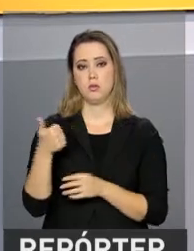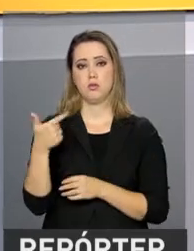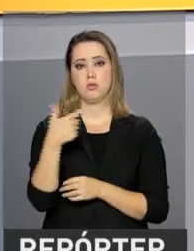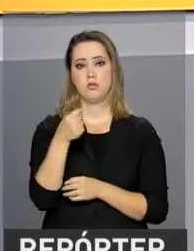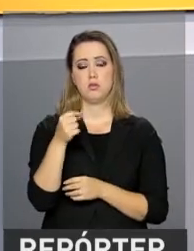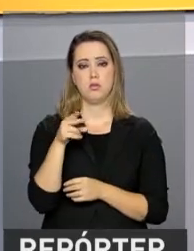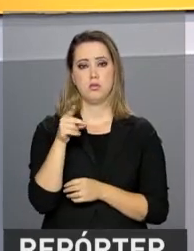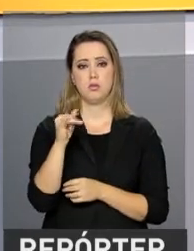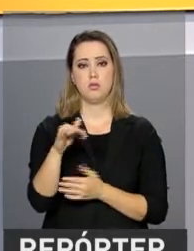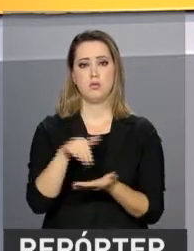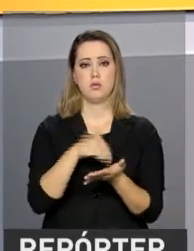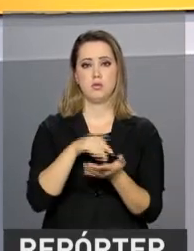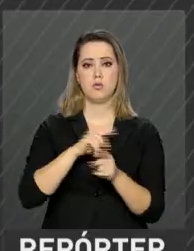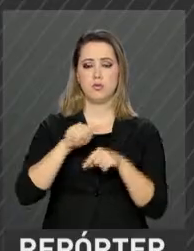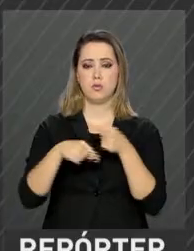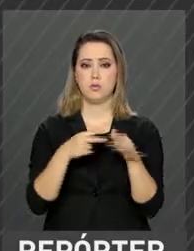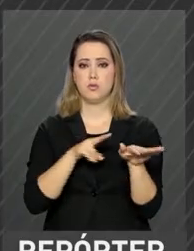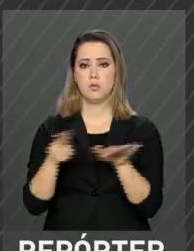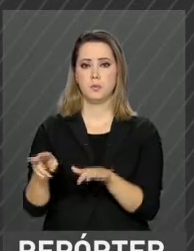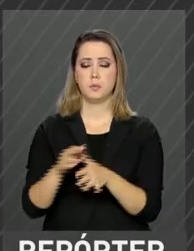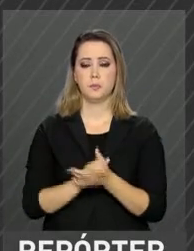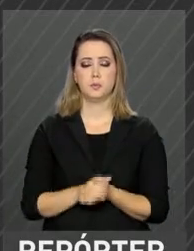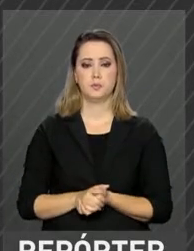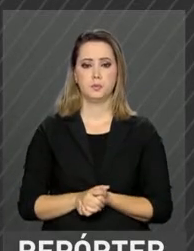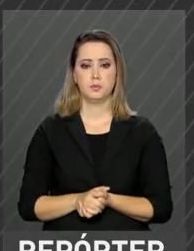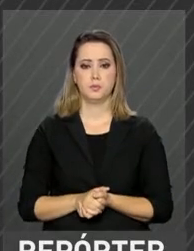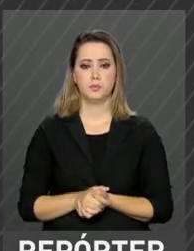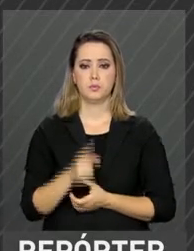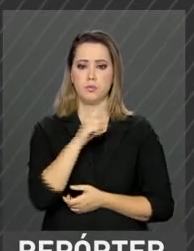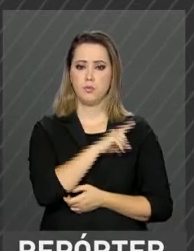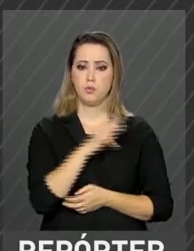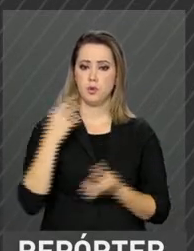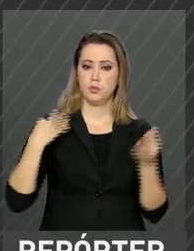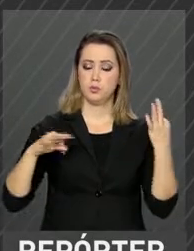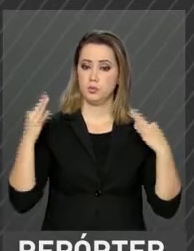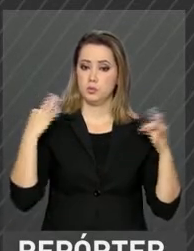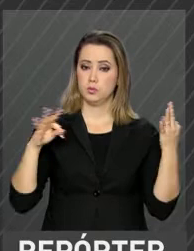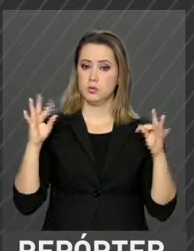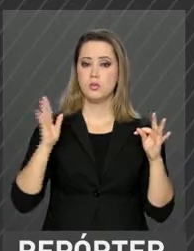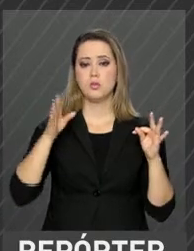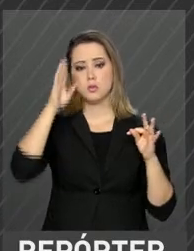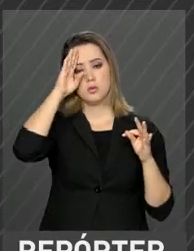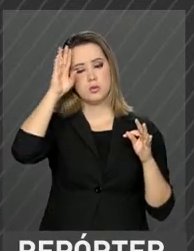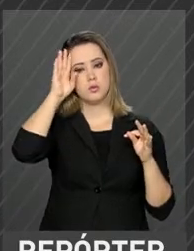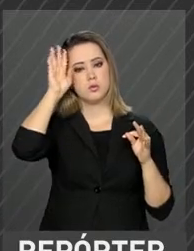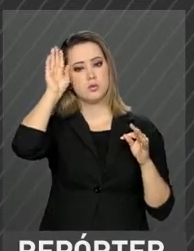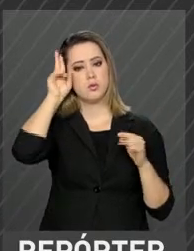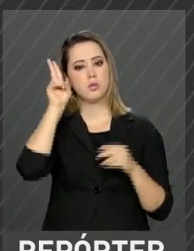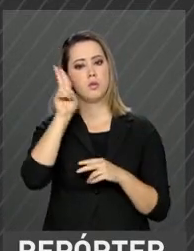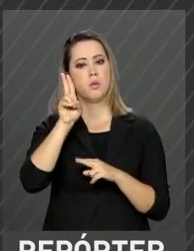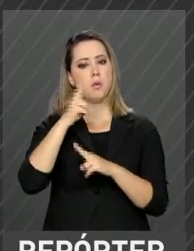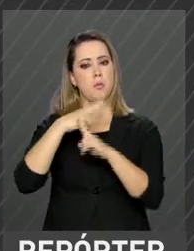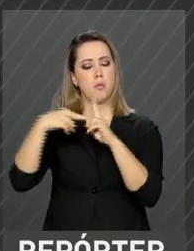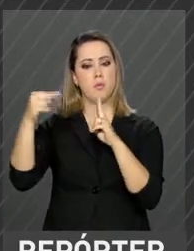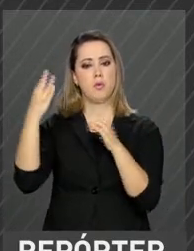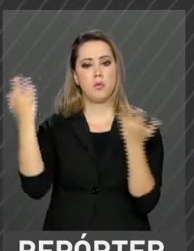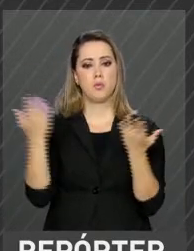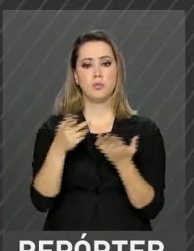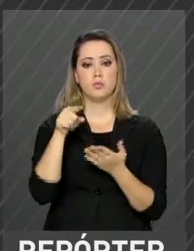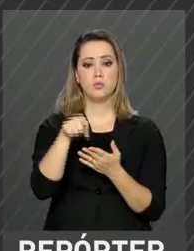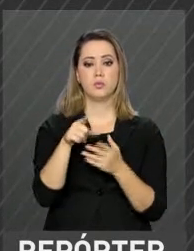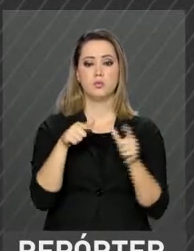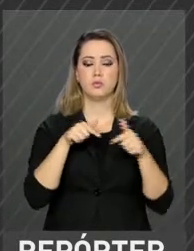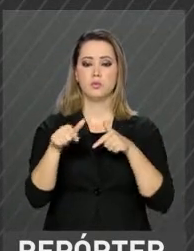na próxima uma semana formada em turismo pela universidade de brasília mariana radiche trabalha hoje na embaixada